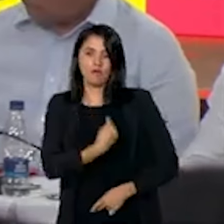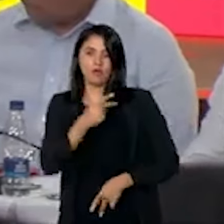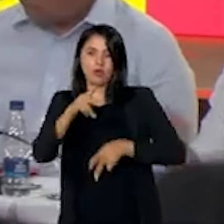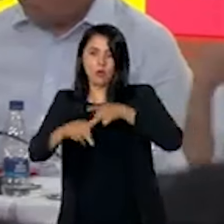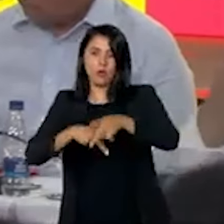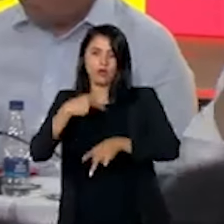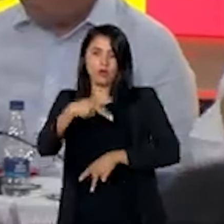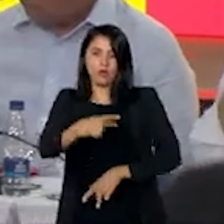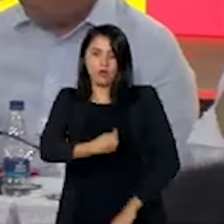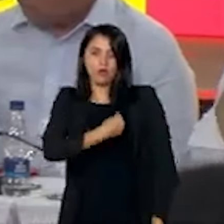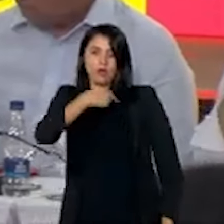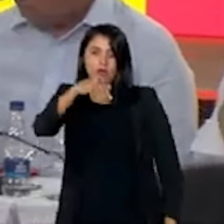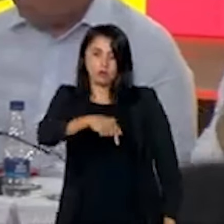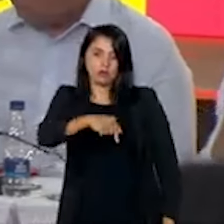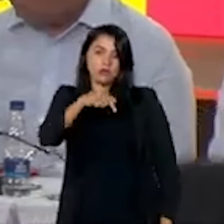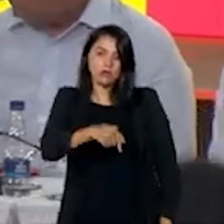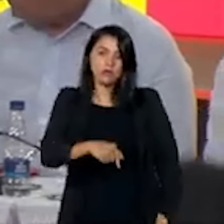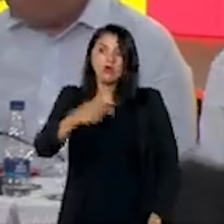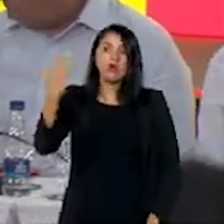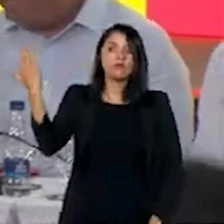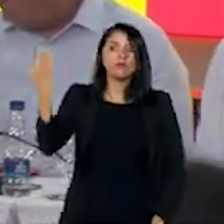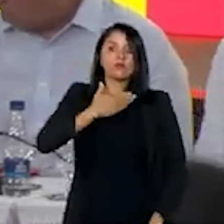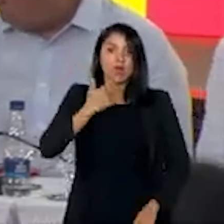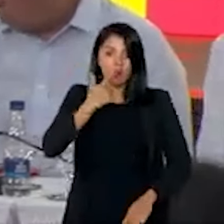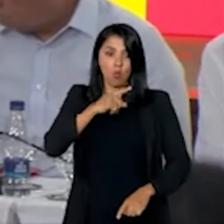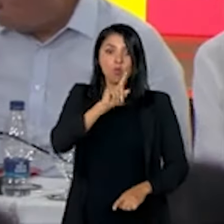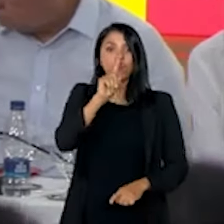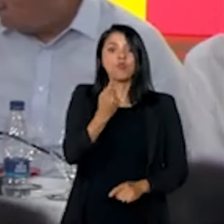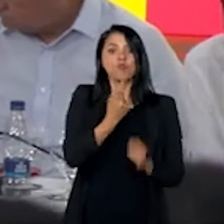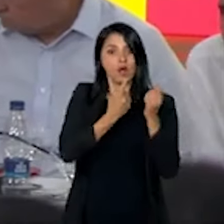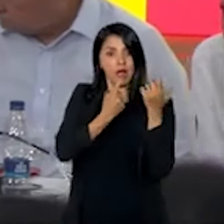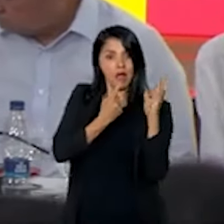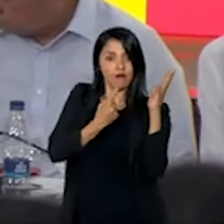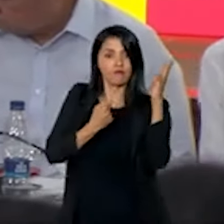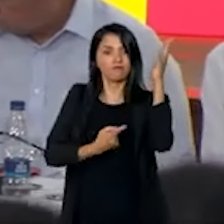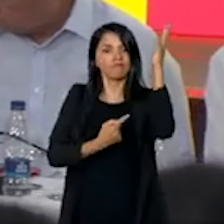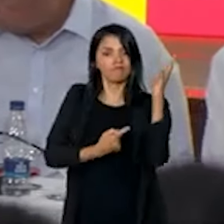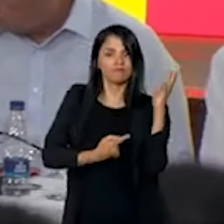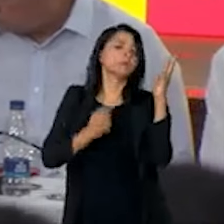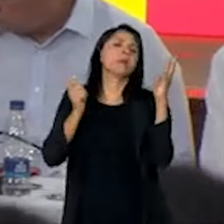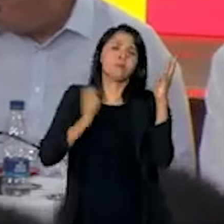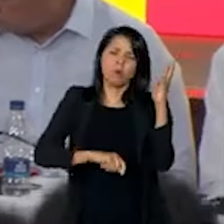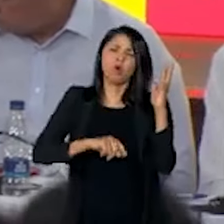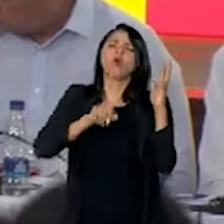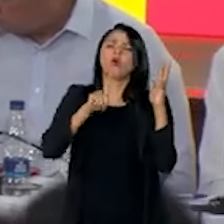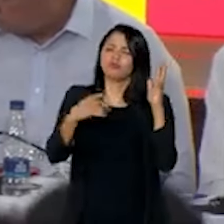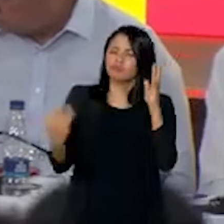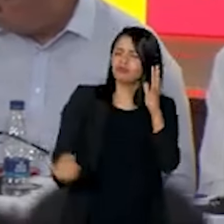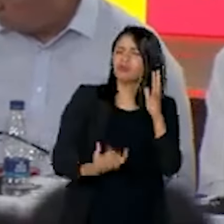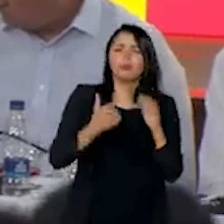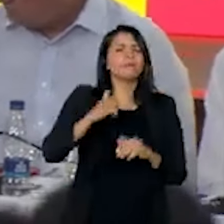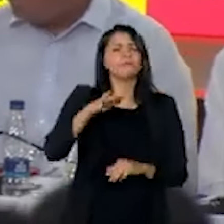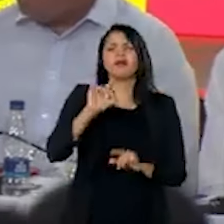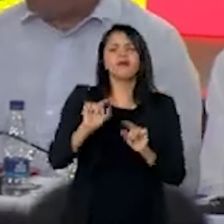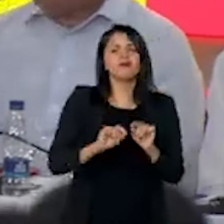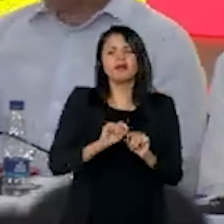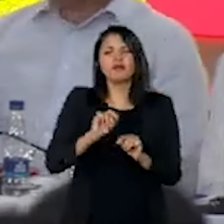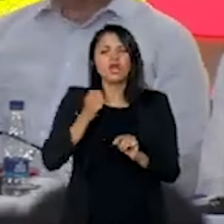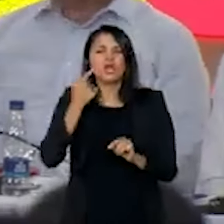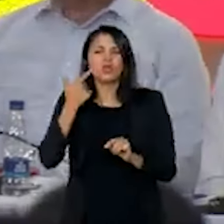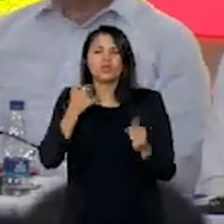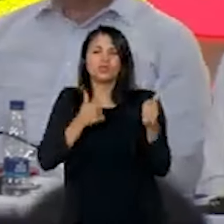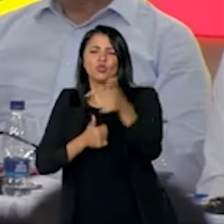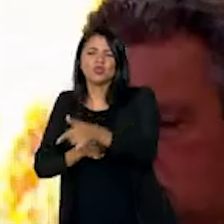aqui. Eu quero provar que uma árvore em pé, ela pode significar muito mais do que criar